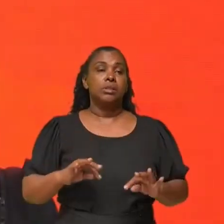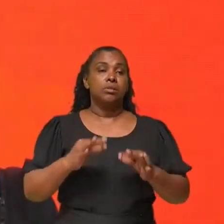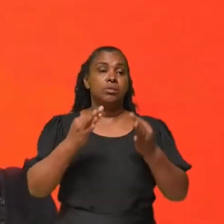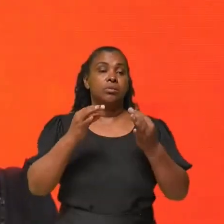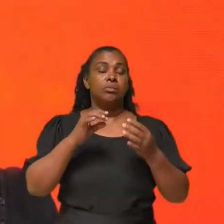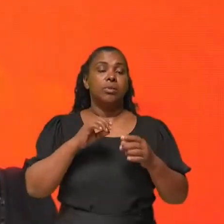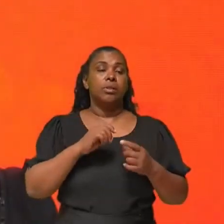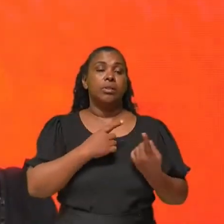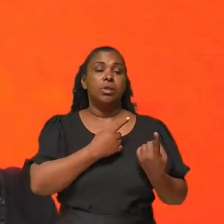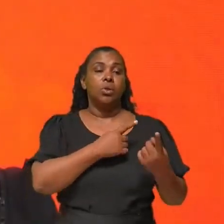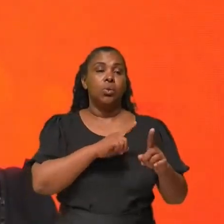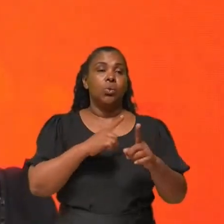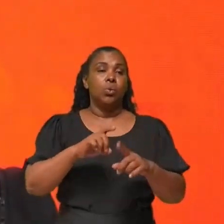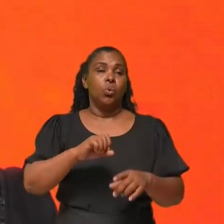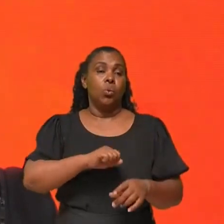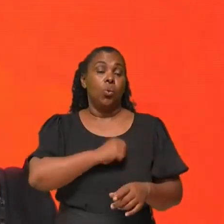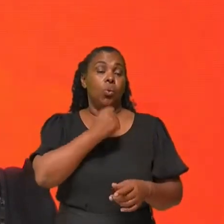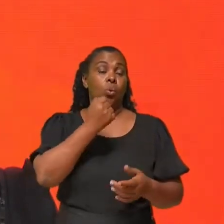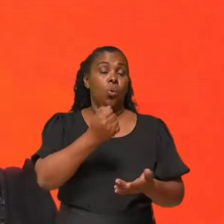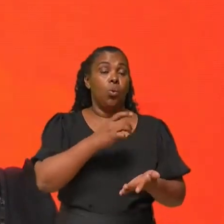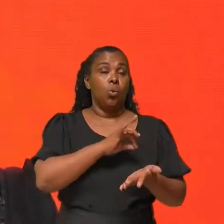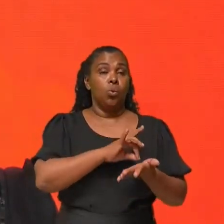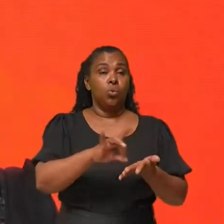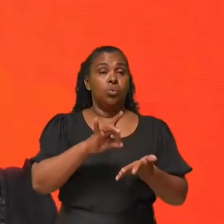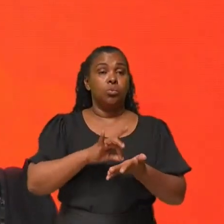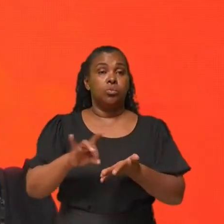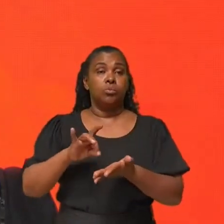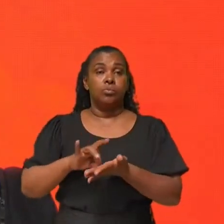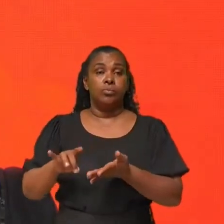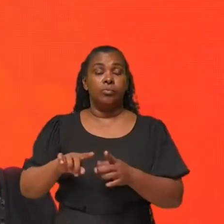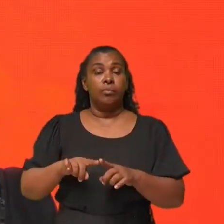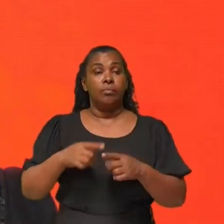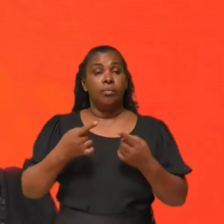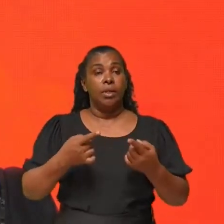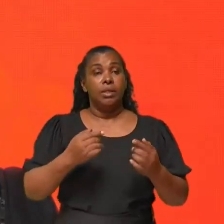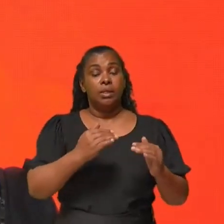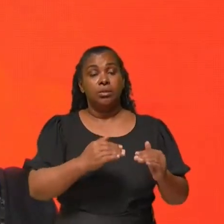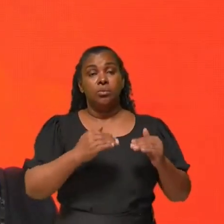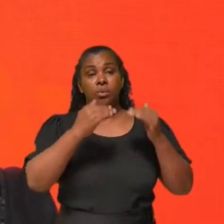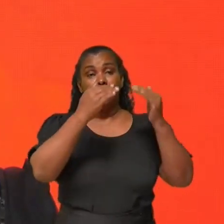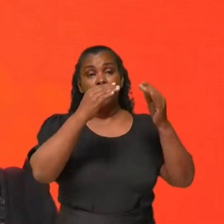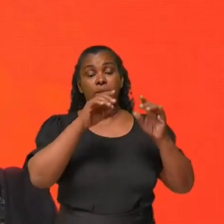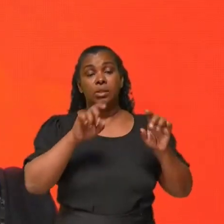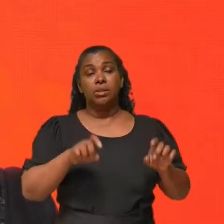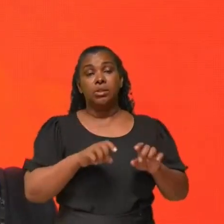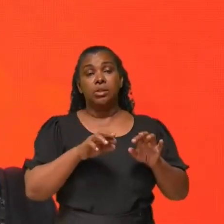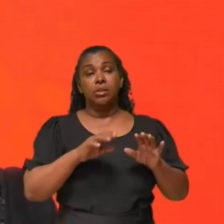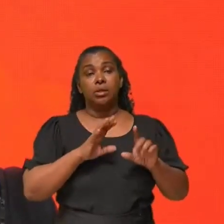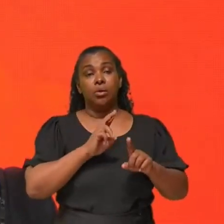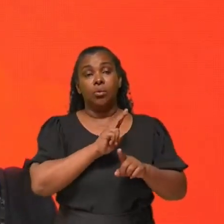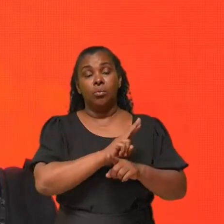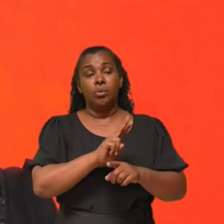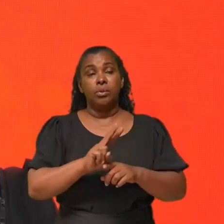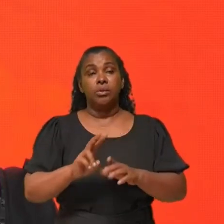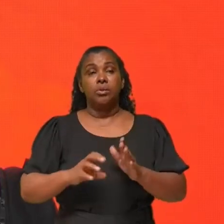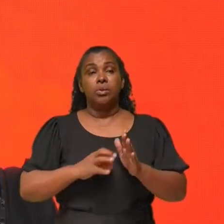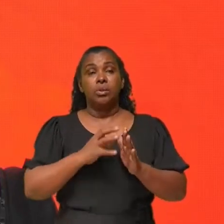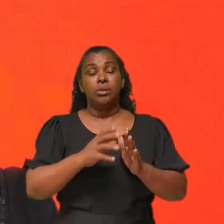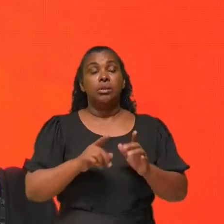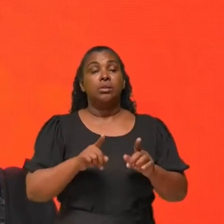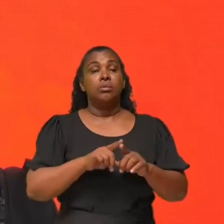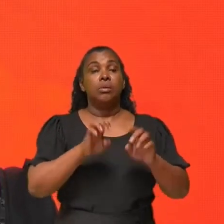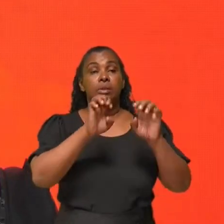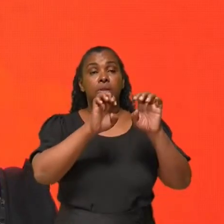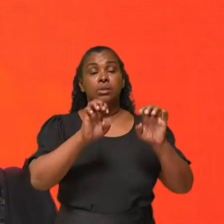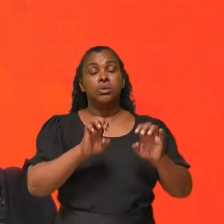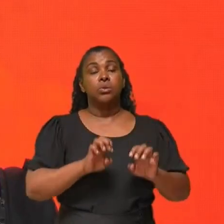em relação à soberania digital, à proteção de dados, né, à própria estrutura que nós vamos tratar